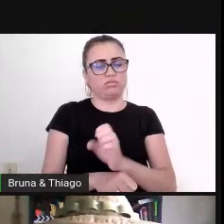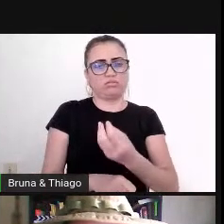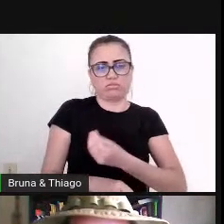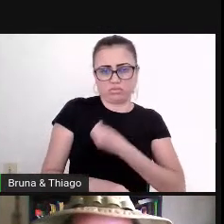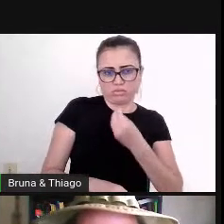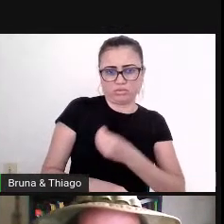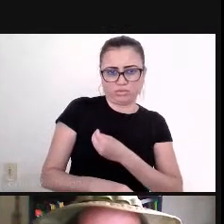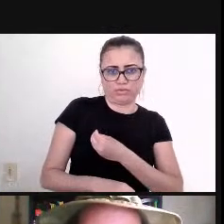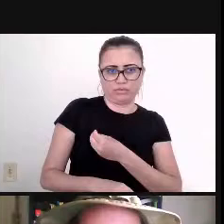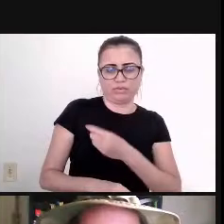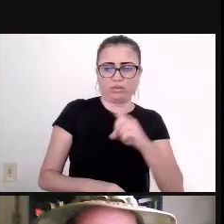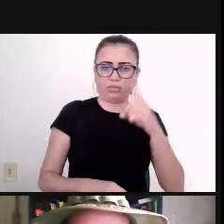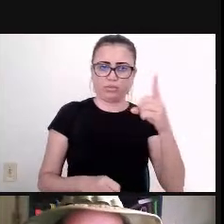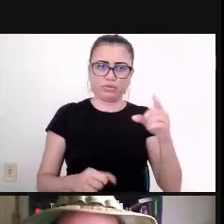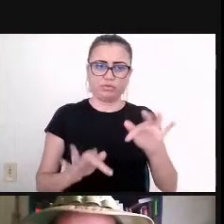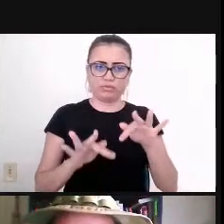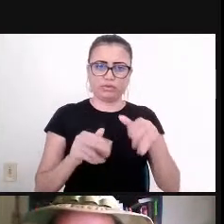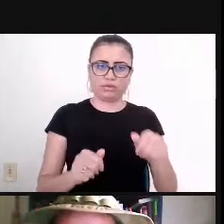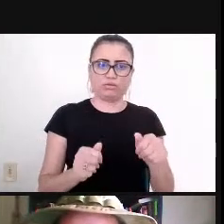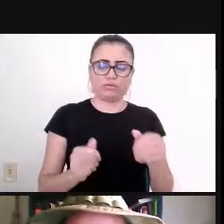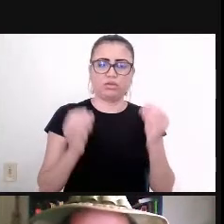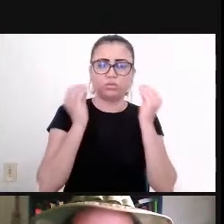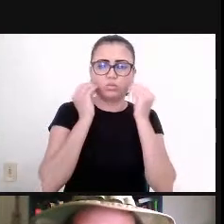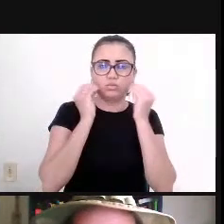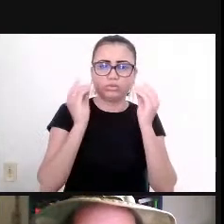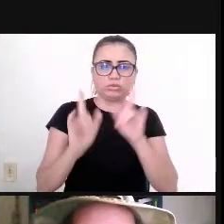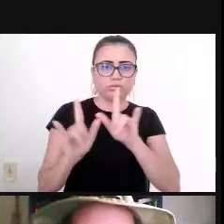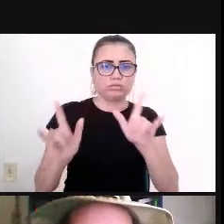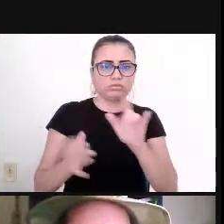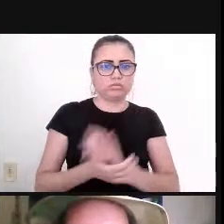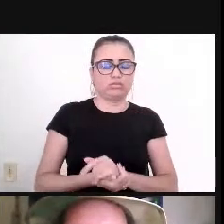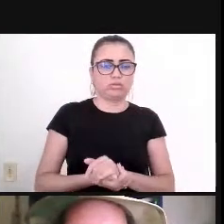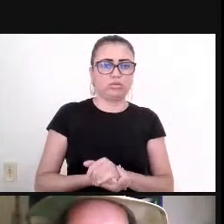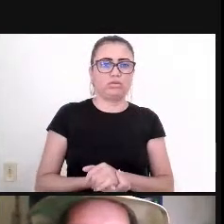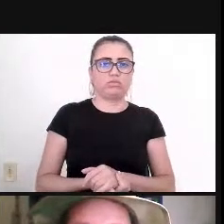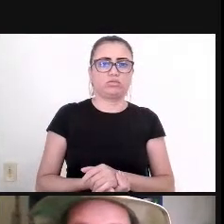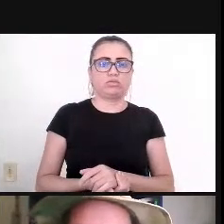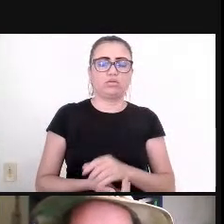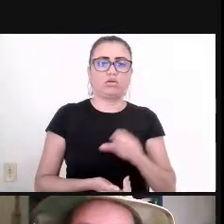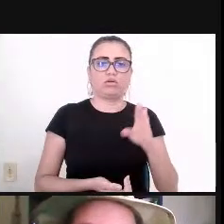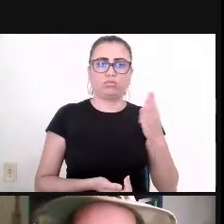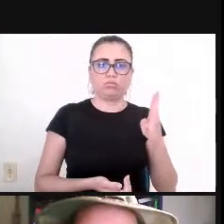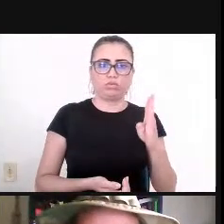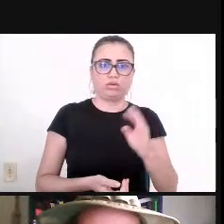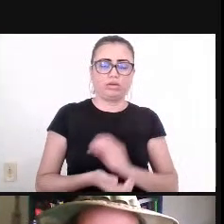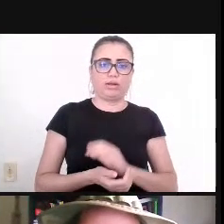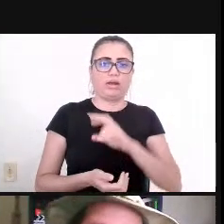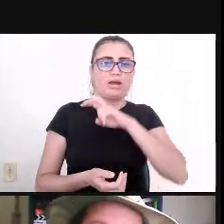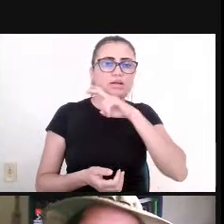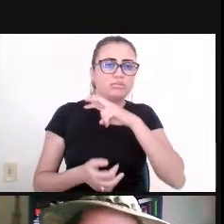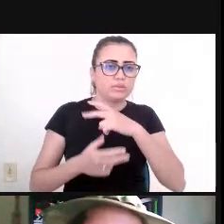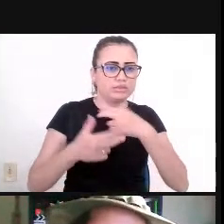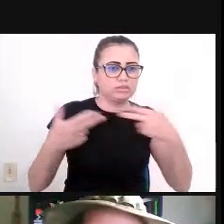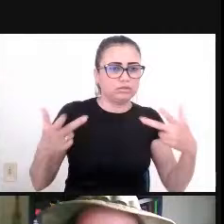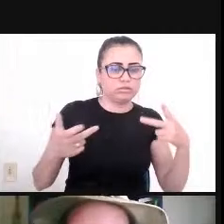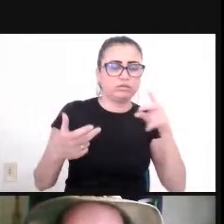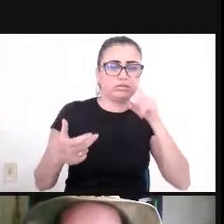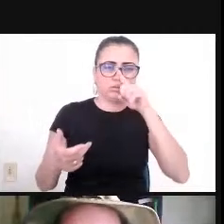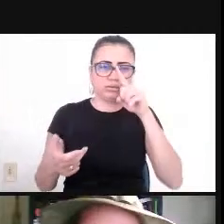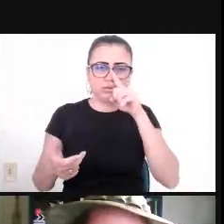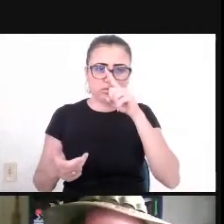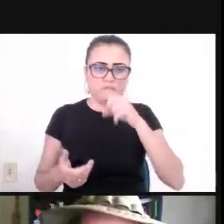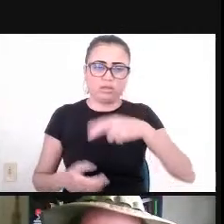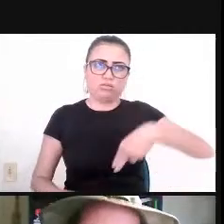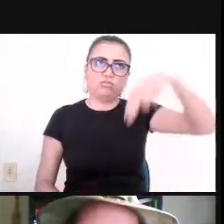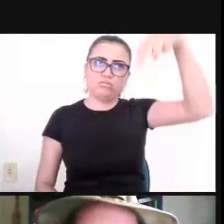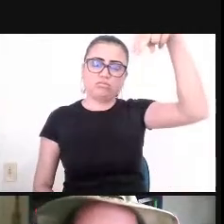vocês. Então, como eu dizia, né, eu sou Flávio Terracini, sou biólogo de formação, animais peçonhentos do estado de Rondônia, né, e da região, claro, região